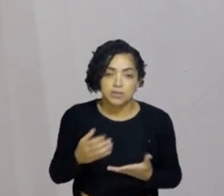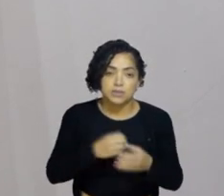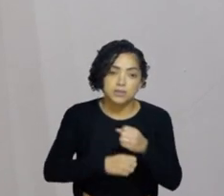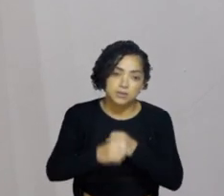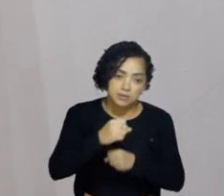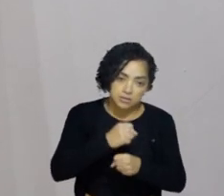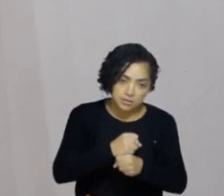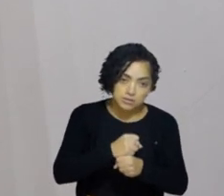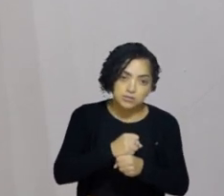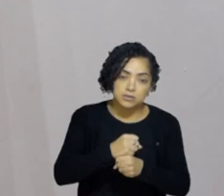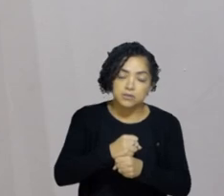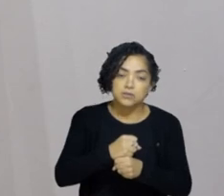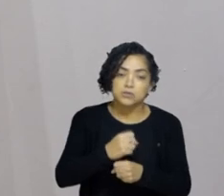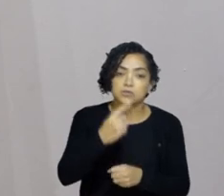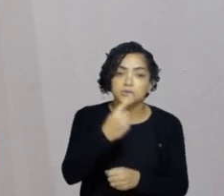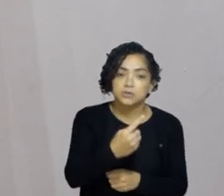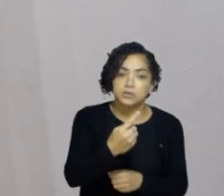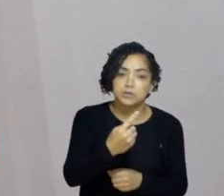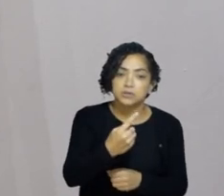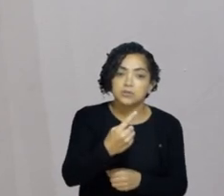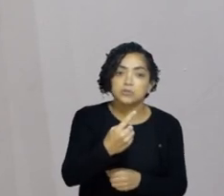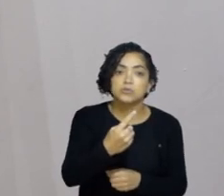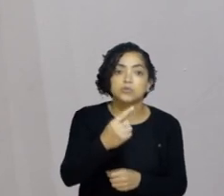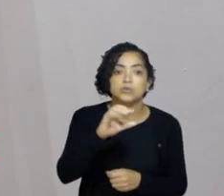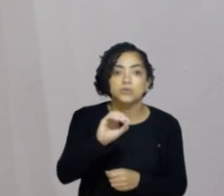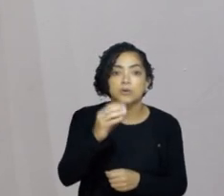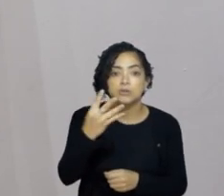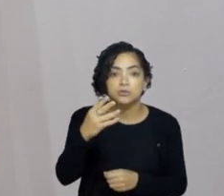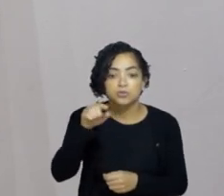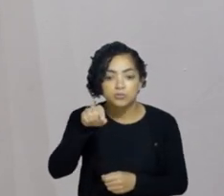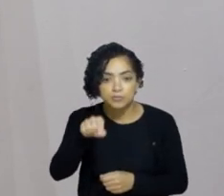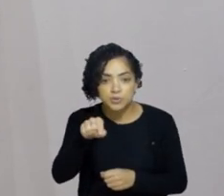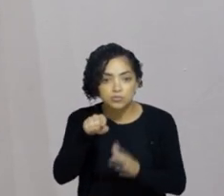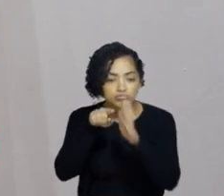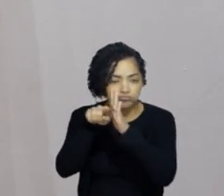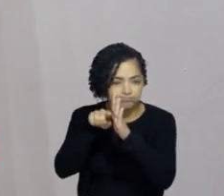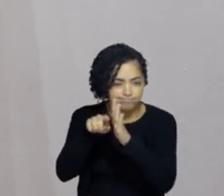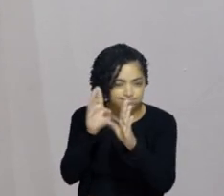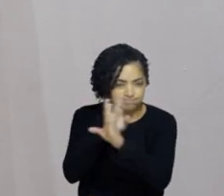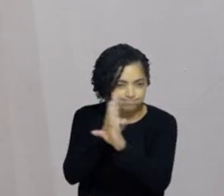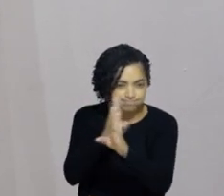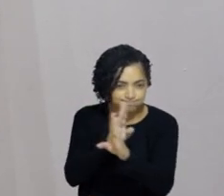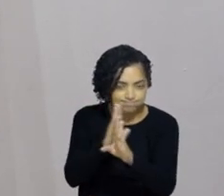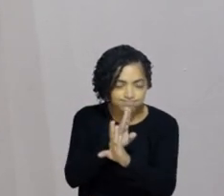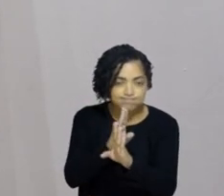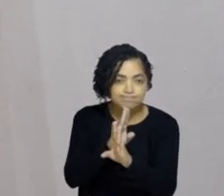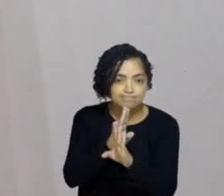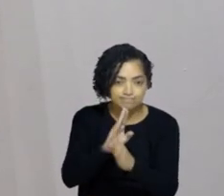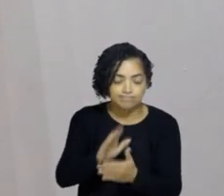2023 104 mil procedimentos de investigação policial, decorrentes de